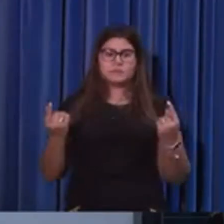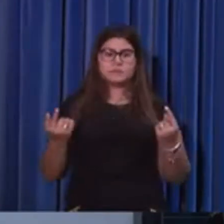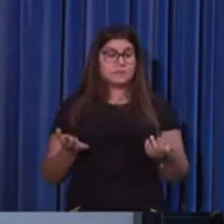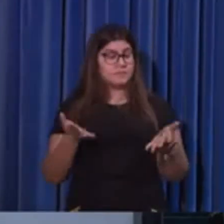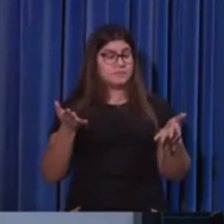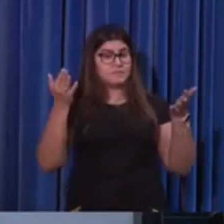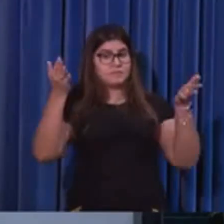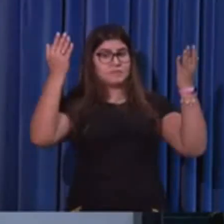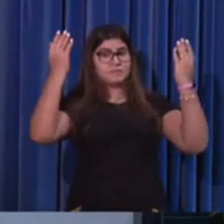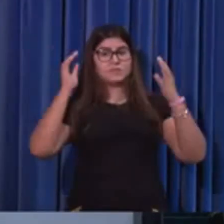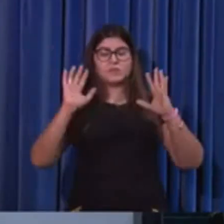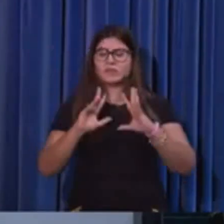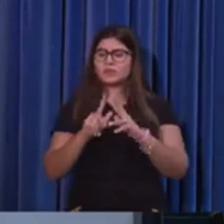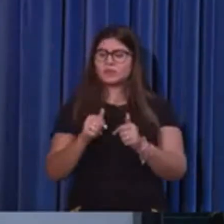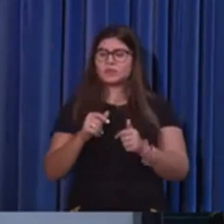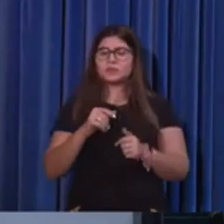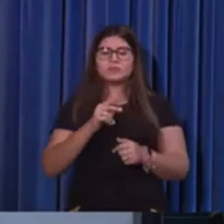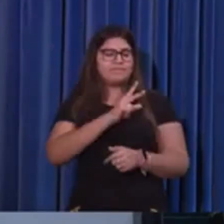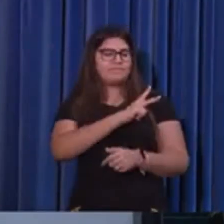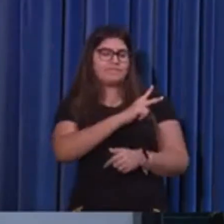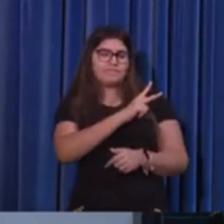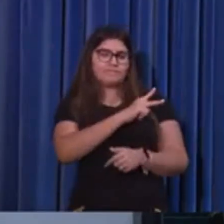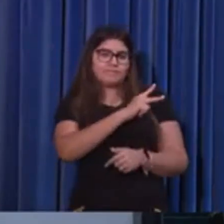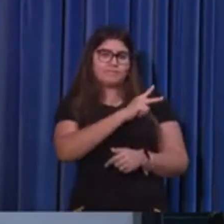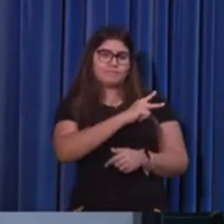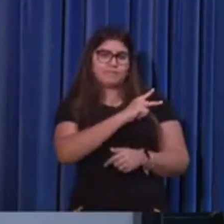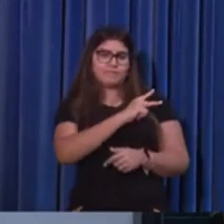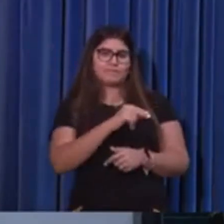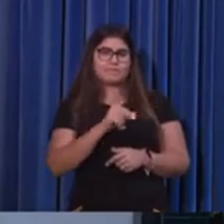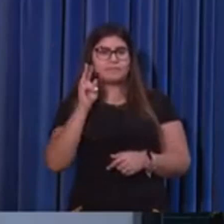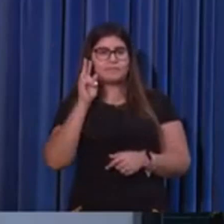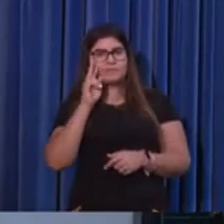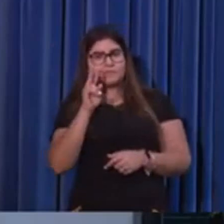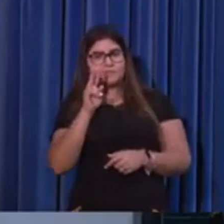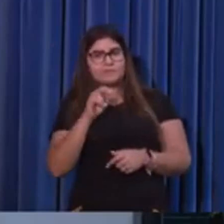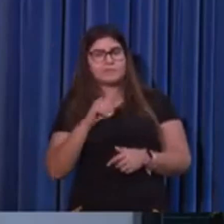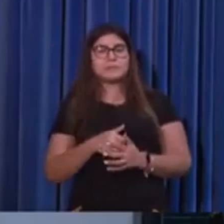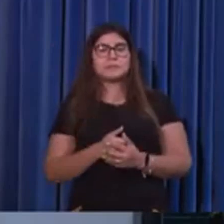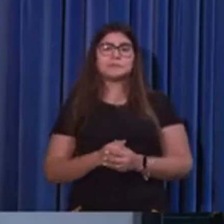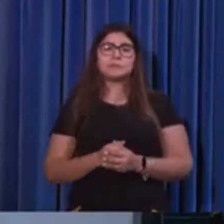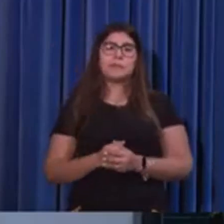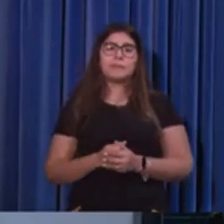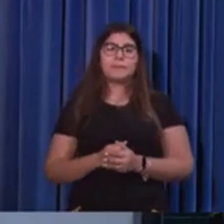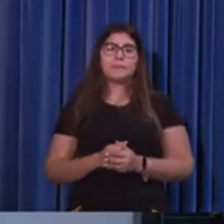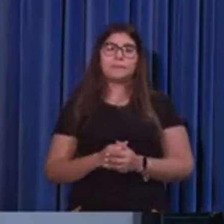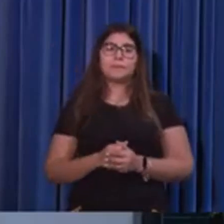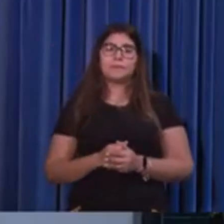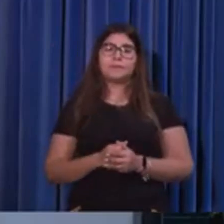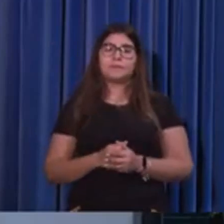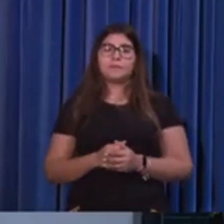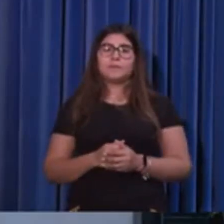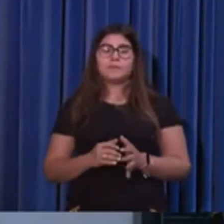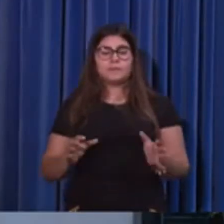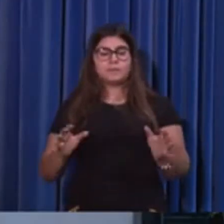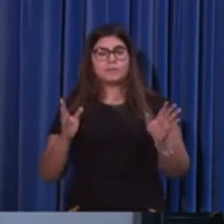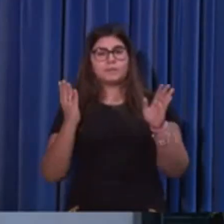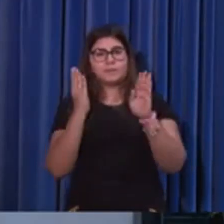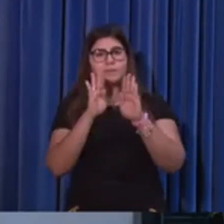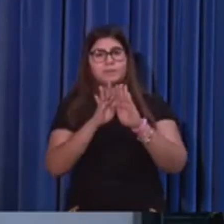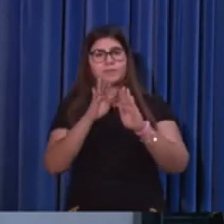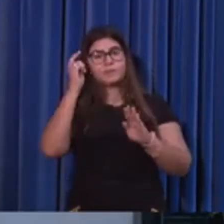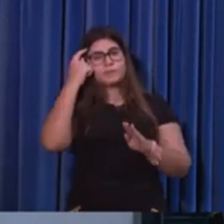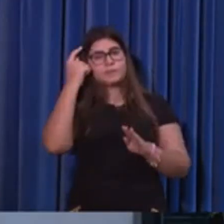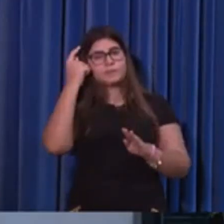vista pessoal. Então, para poder fechar isso em nossa mente, essa ideia, o relativismo é a teoria de